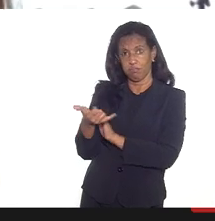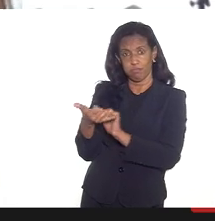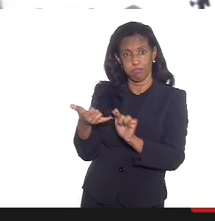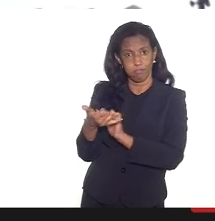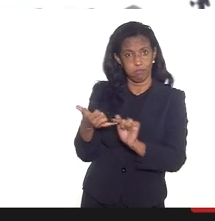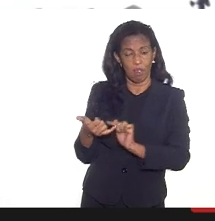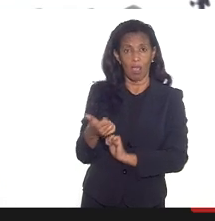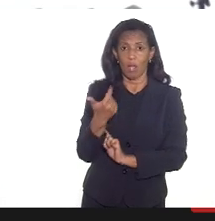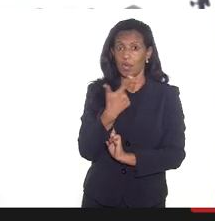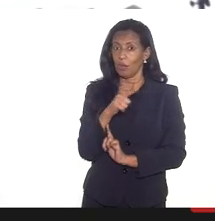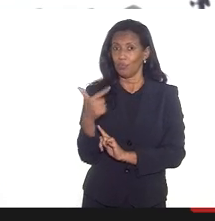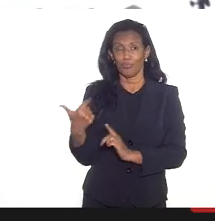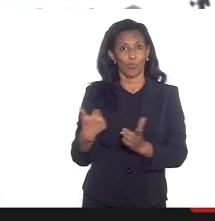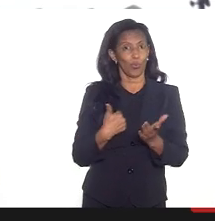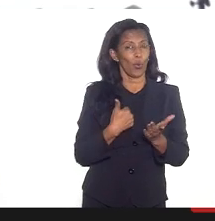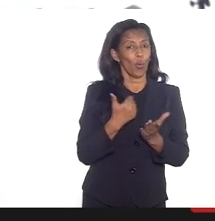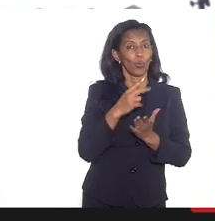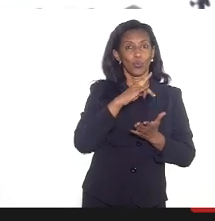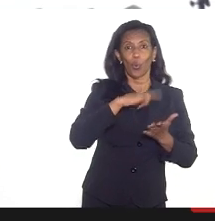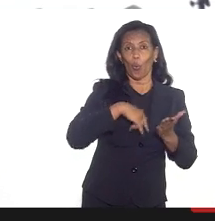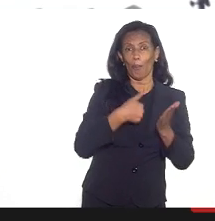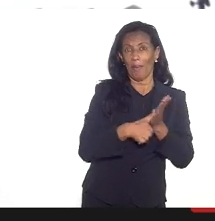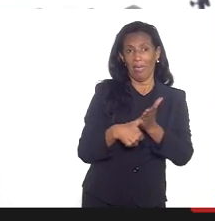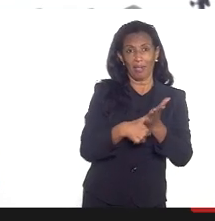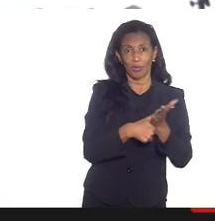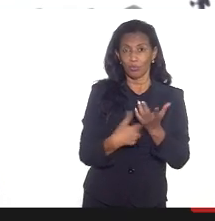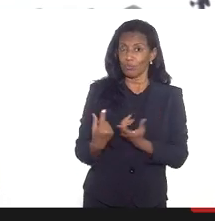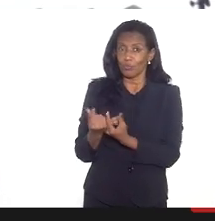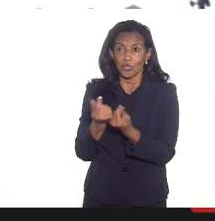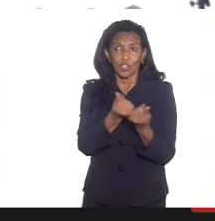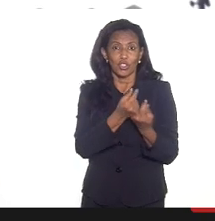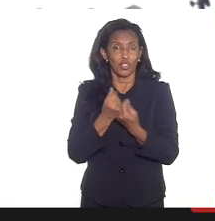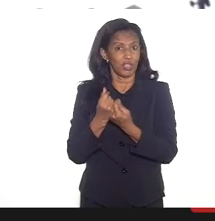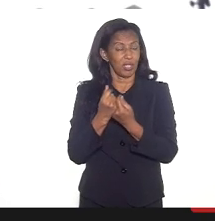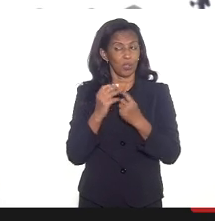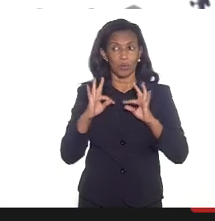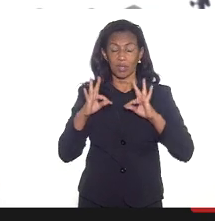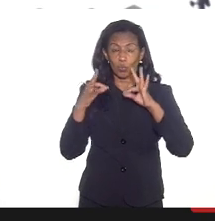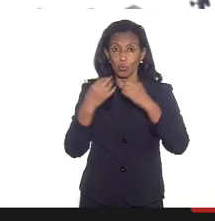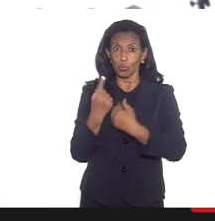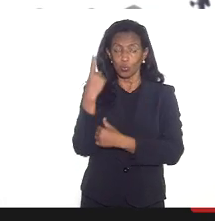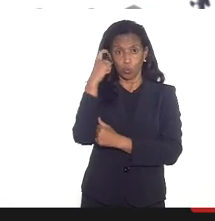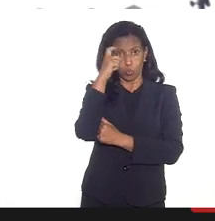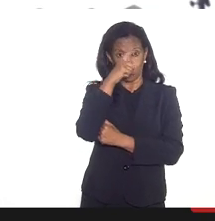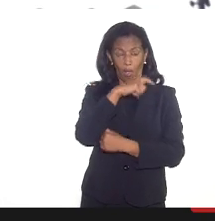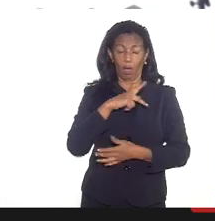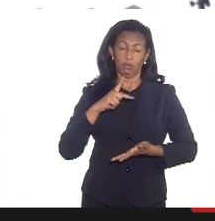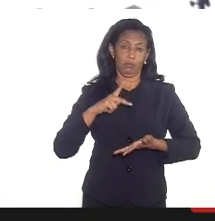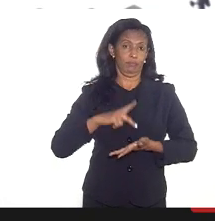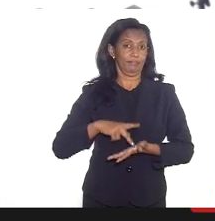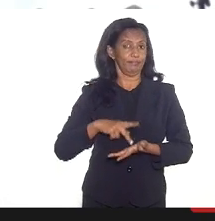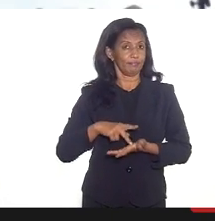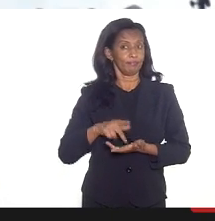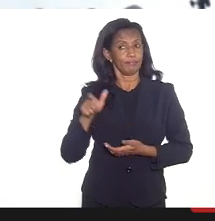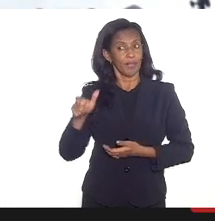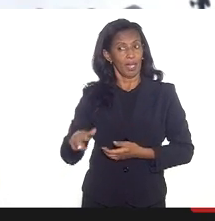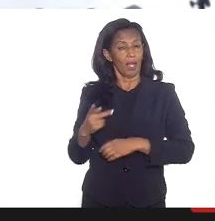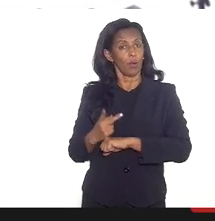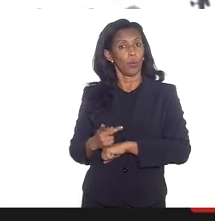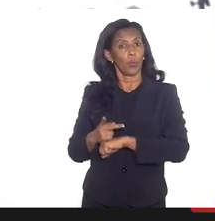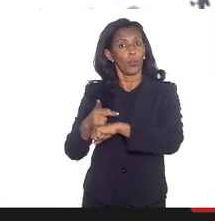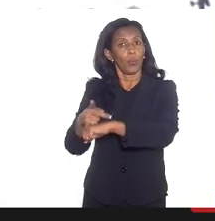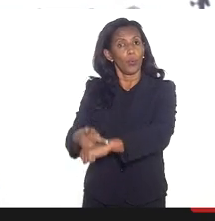acesso à sua documentação, sem condições financeiras. Então, tudo isso dificulta realmente que ela